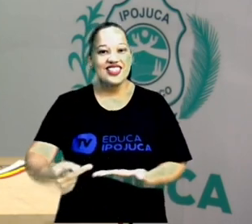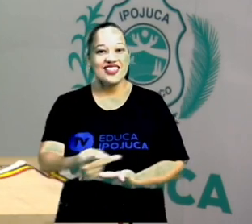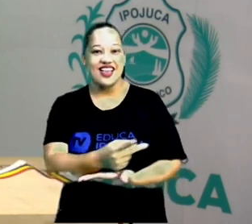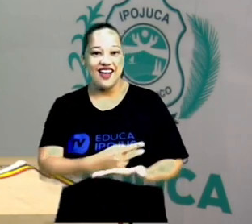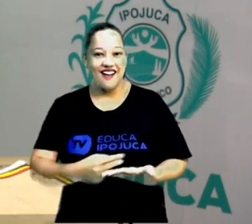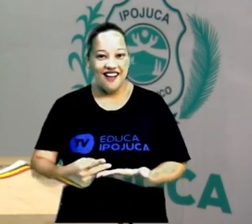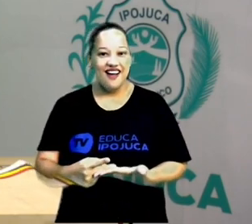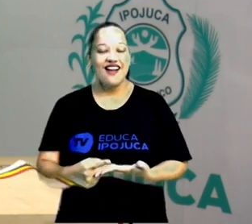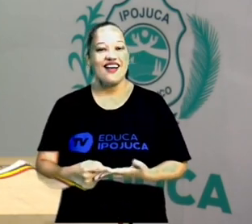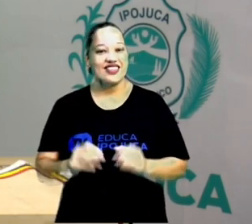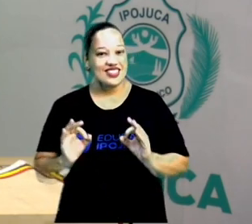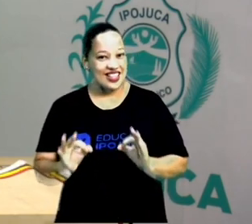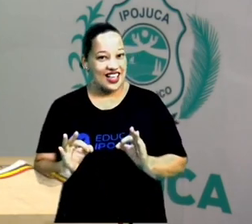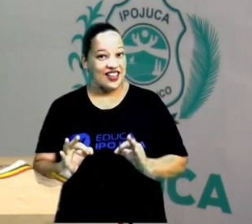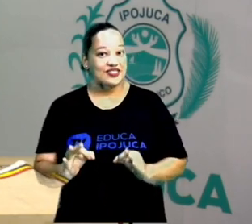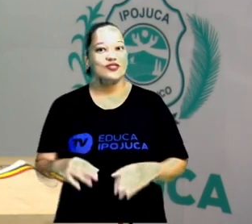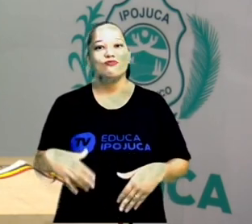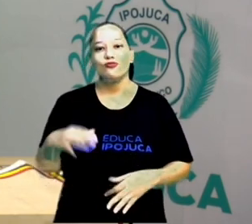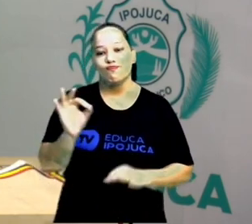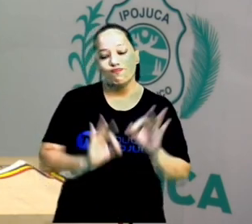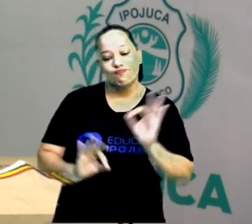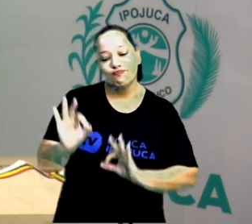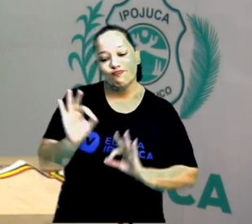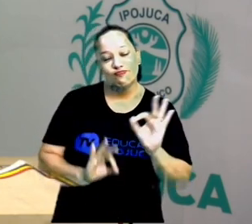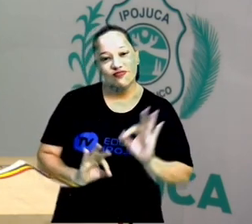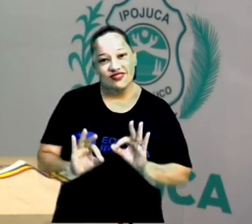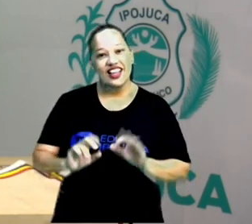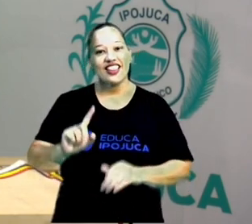certo? Caprichem e até